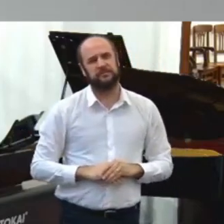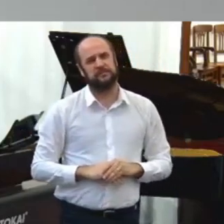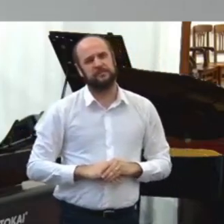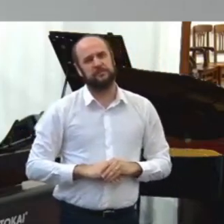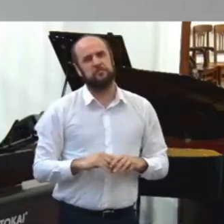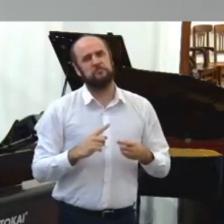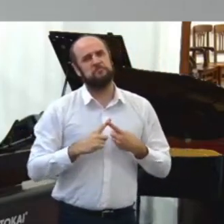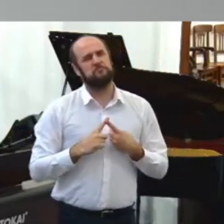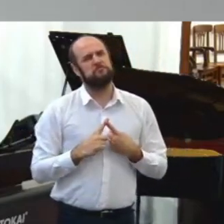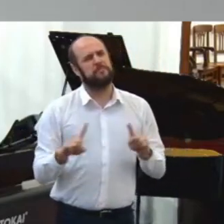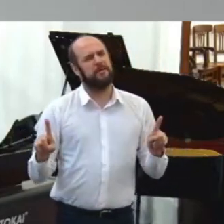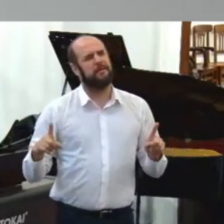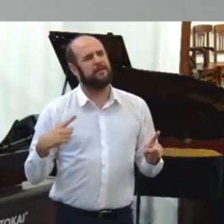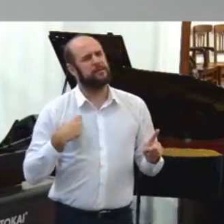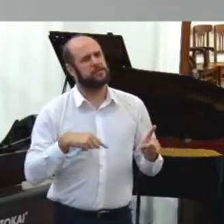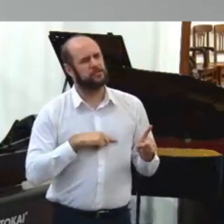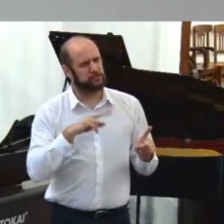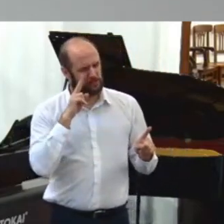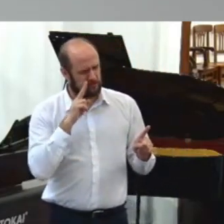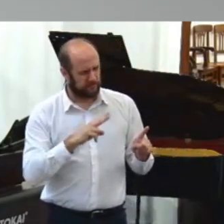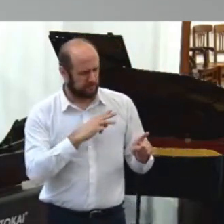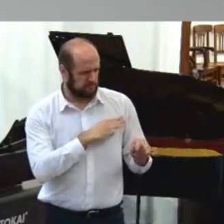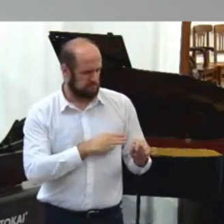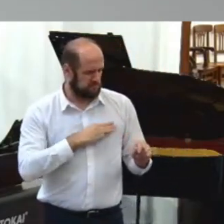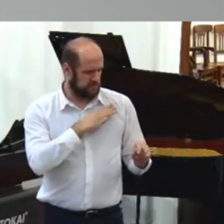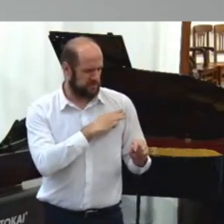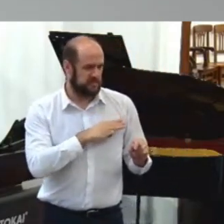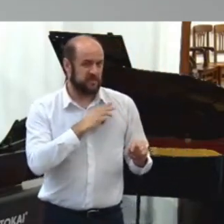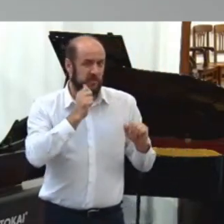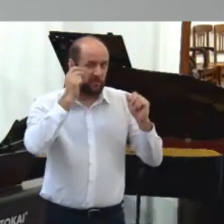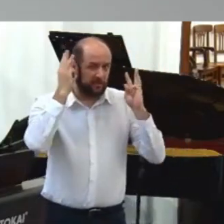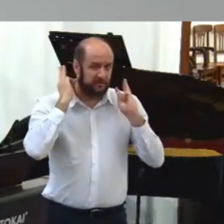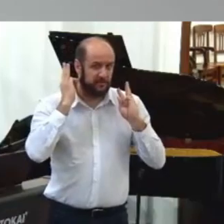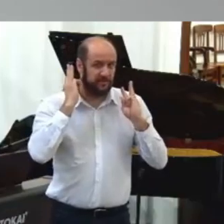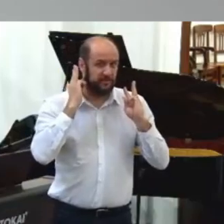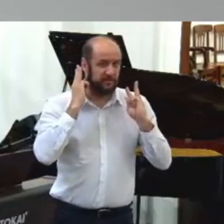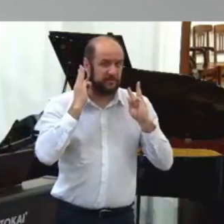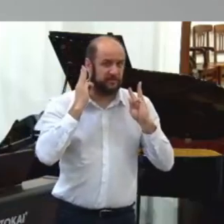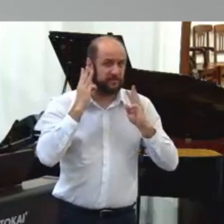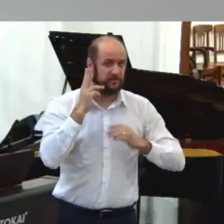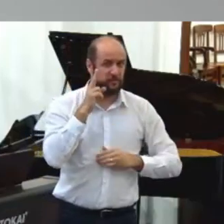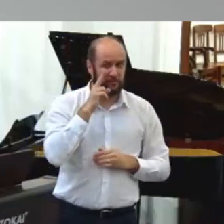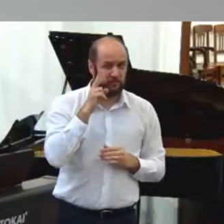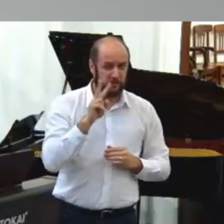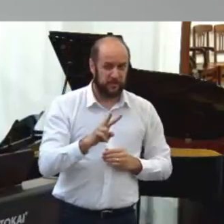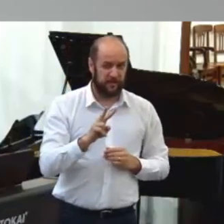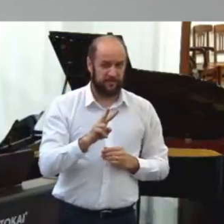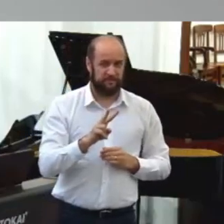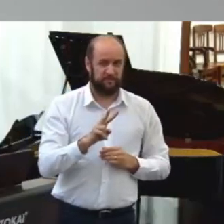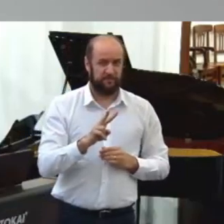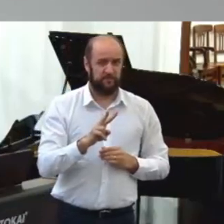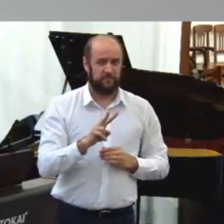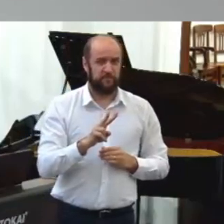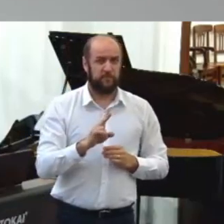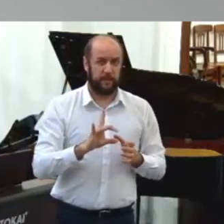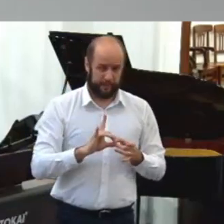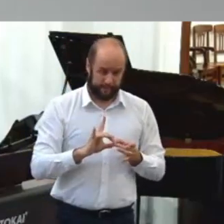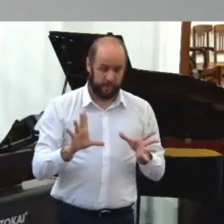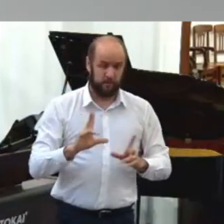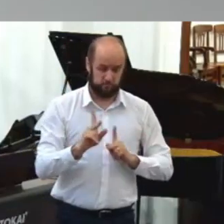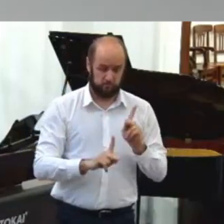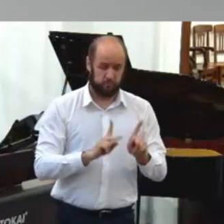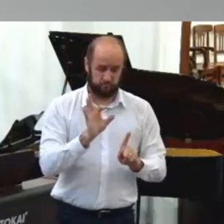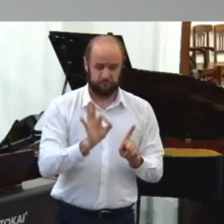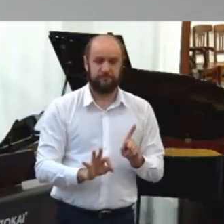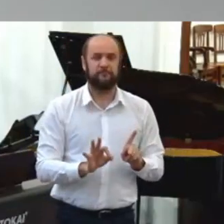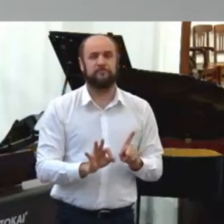quando nós olhamos para essa missão, então, de Moisés, nós vemos que ele não só libertou o